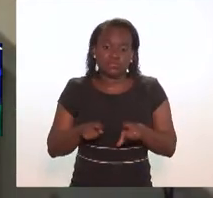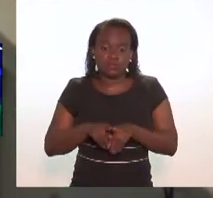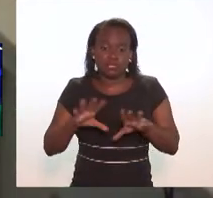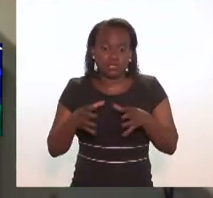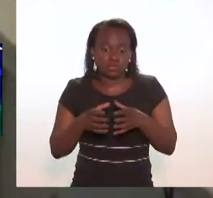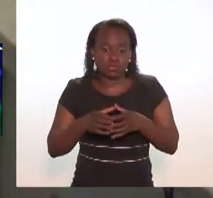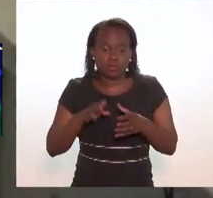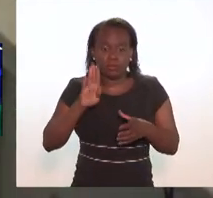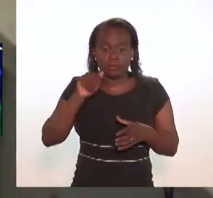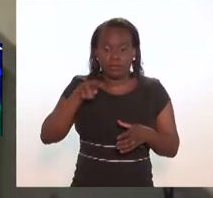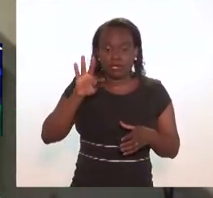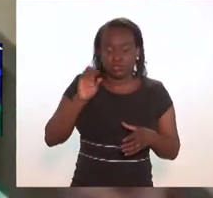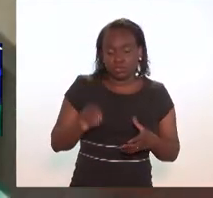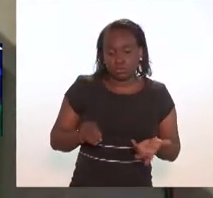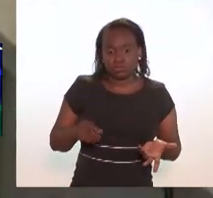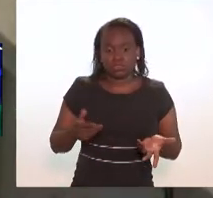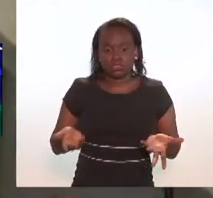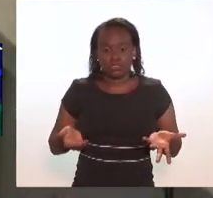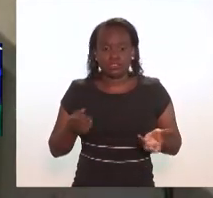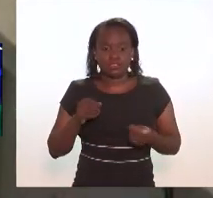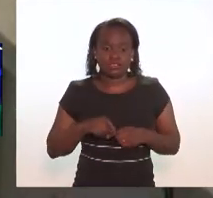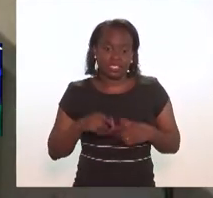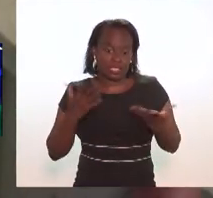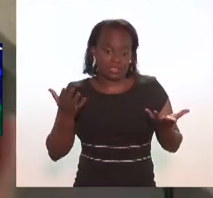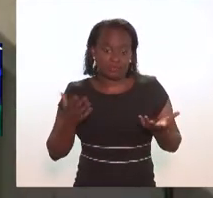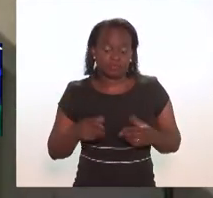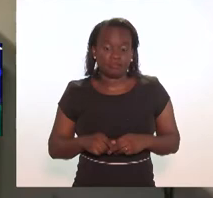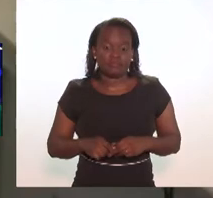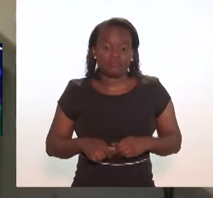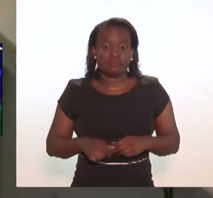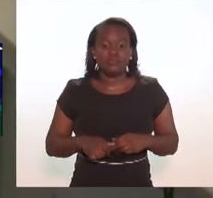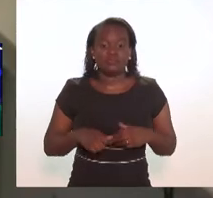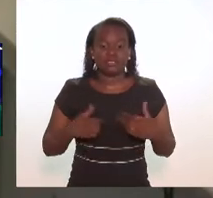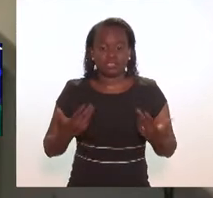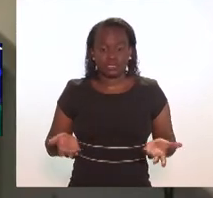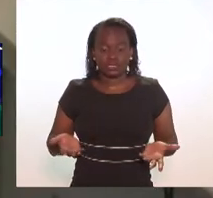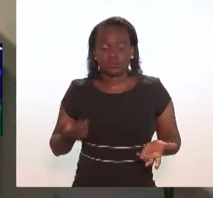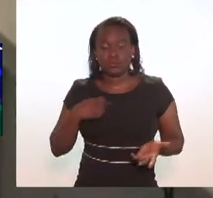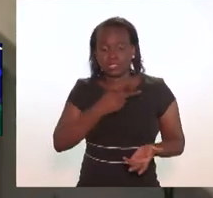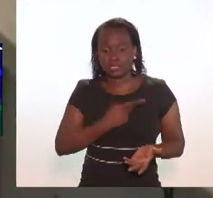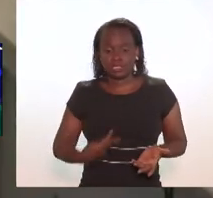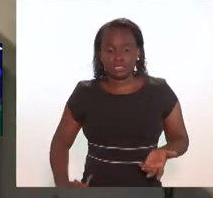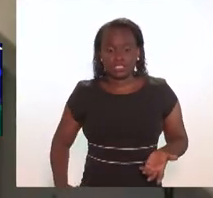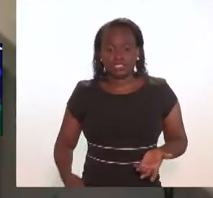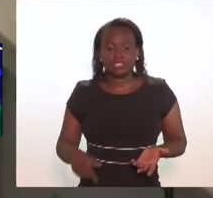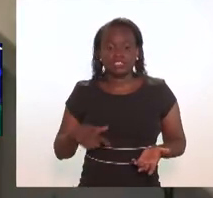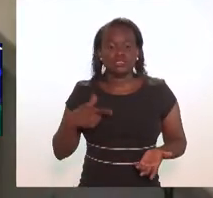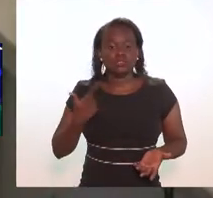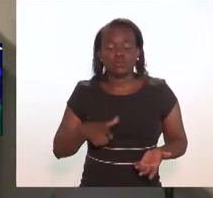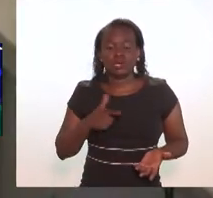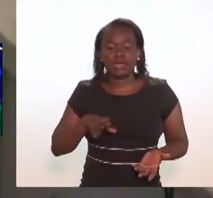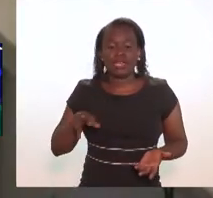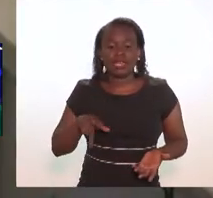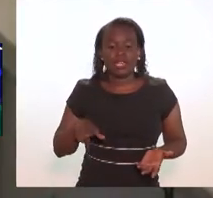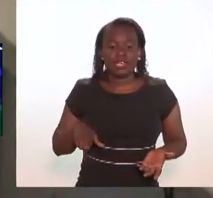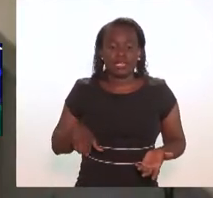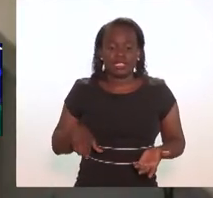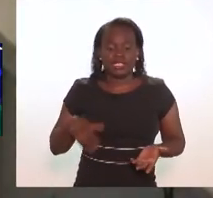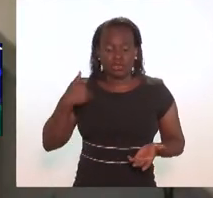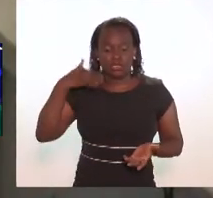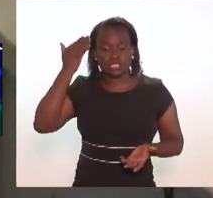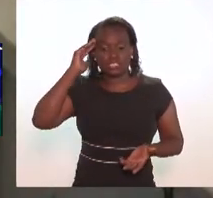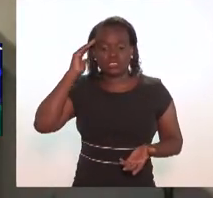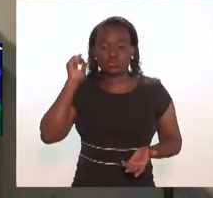Jeje e Nagô, Oxalá. Então, senhor presidente, não é uma questão, no meu